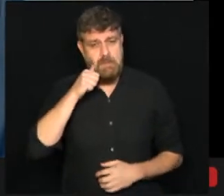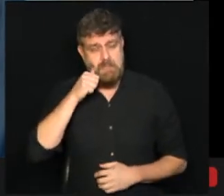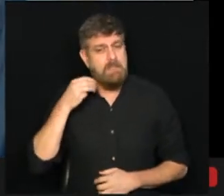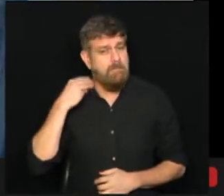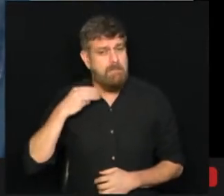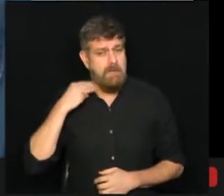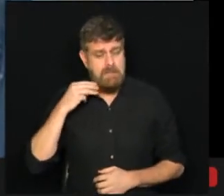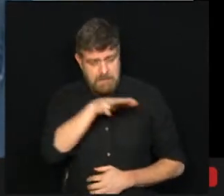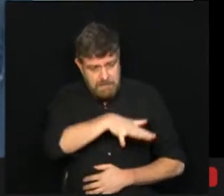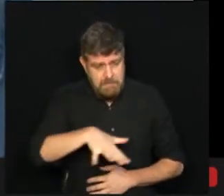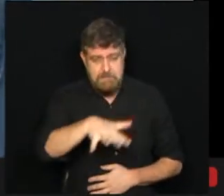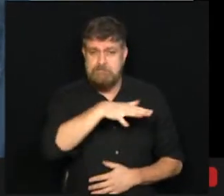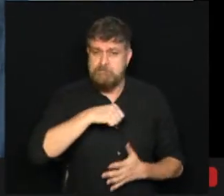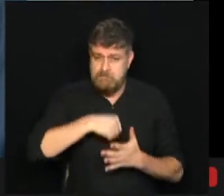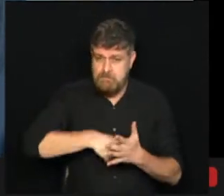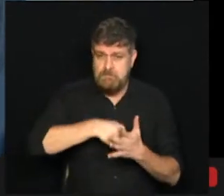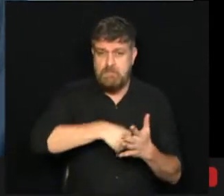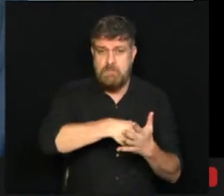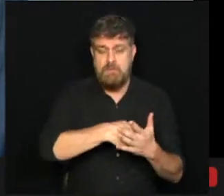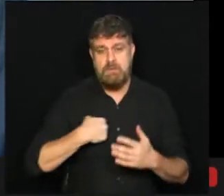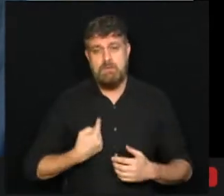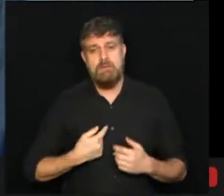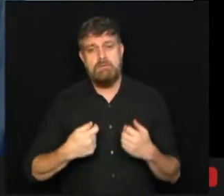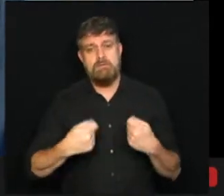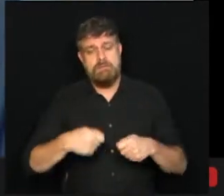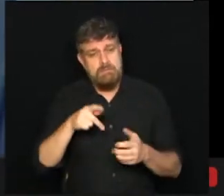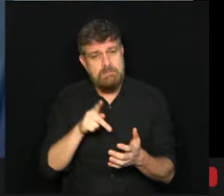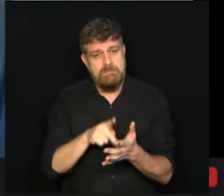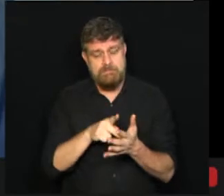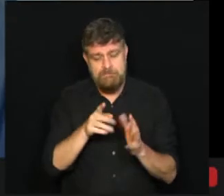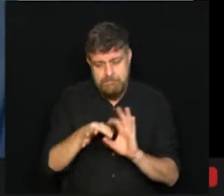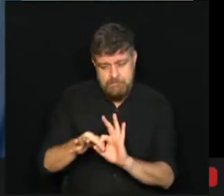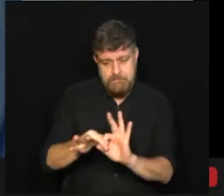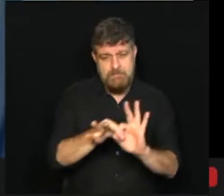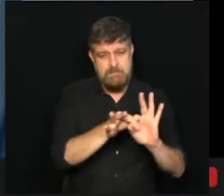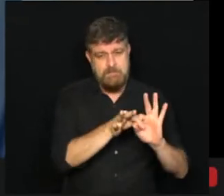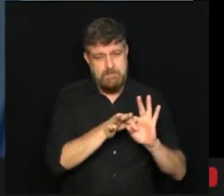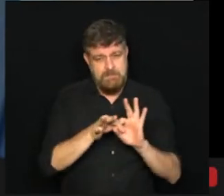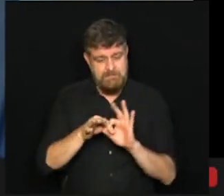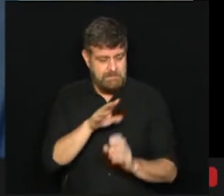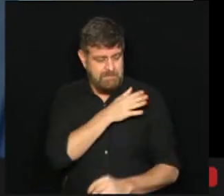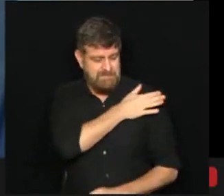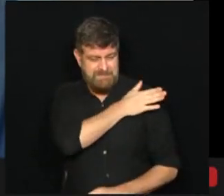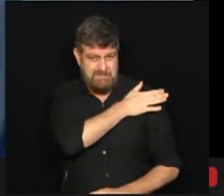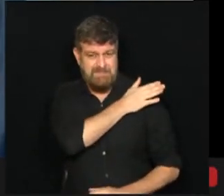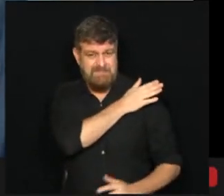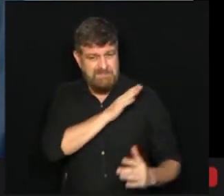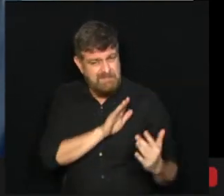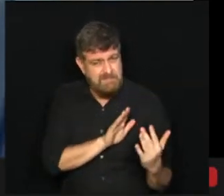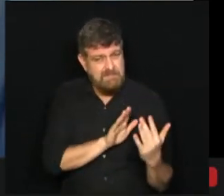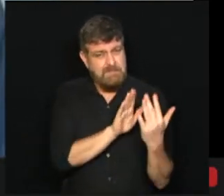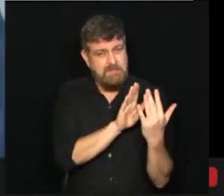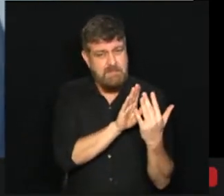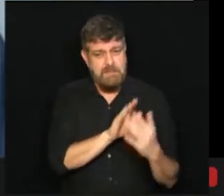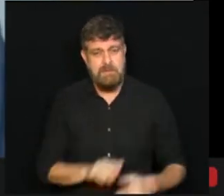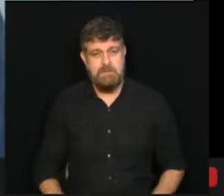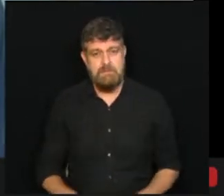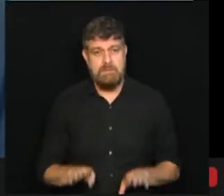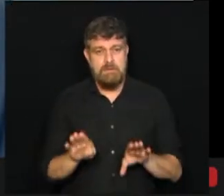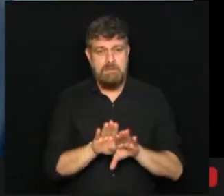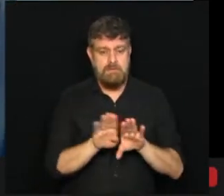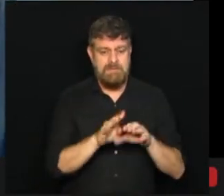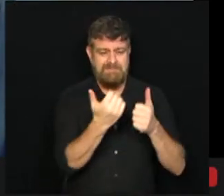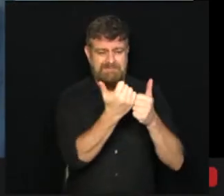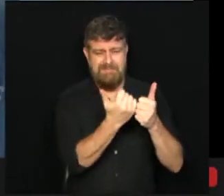Então, eu acho que é isso que a gente precisa mesmo, é se unir para enfrentar esses absurdos e essas possibilidades também de